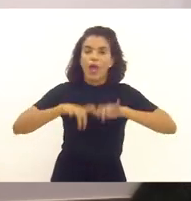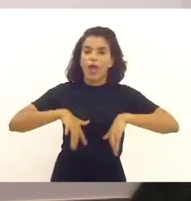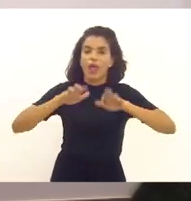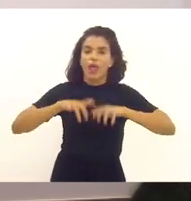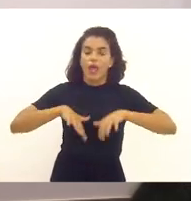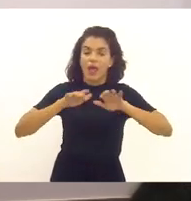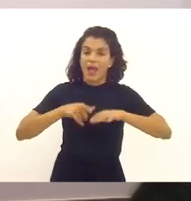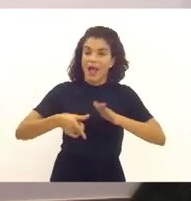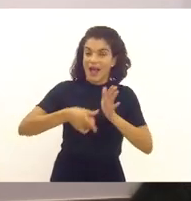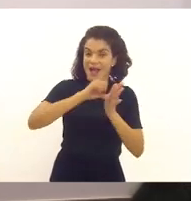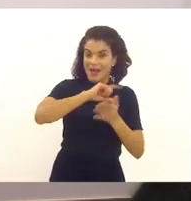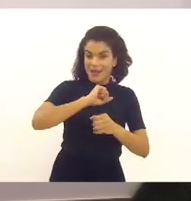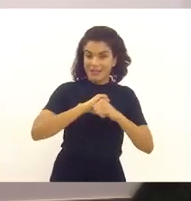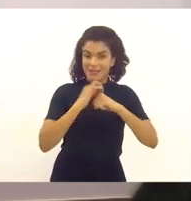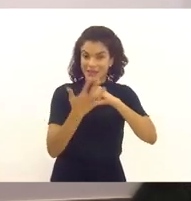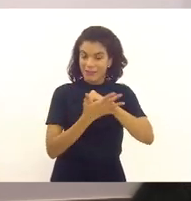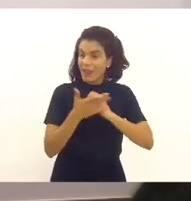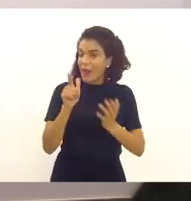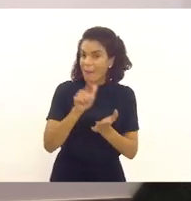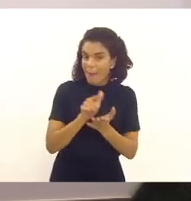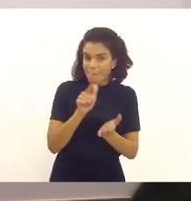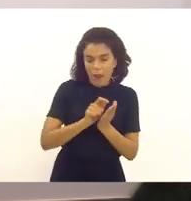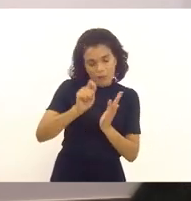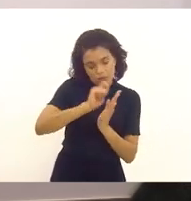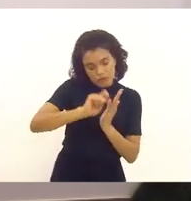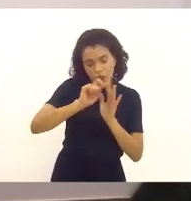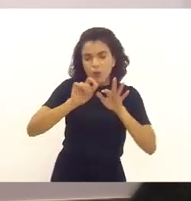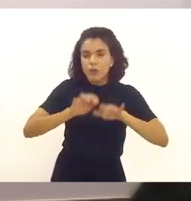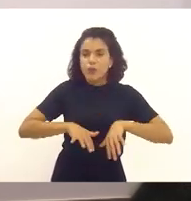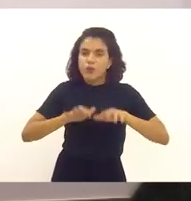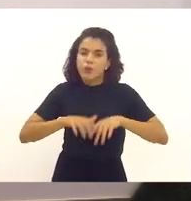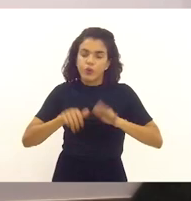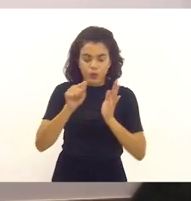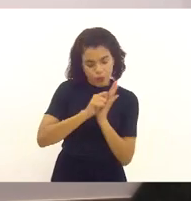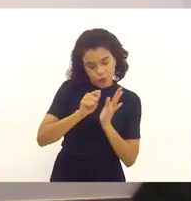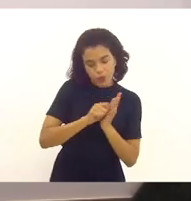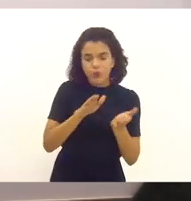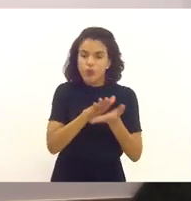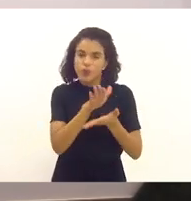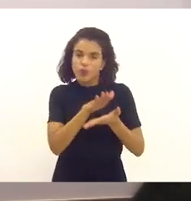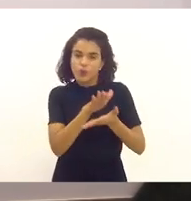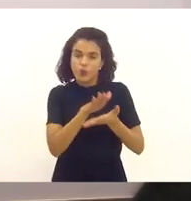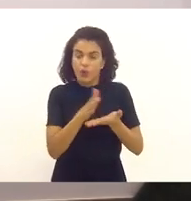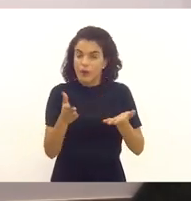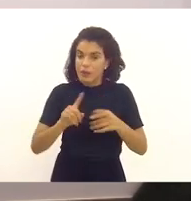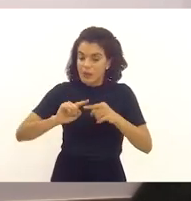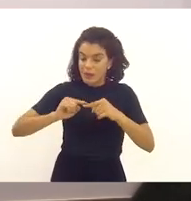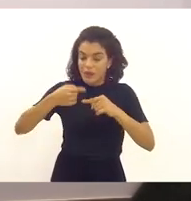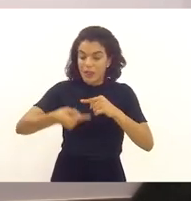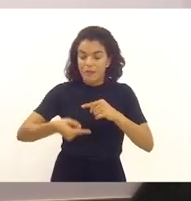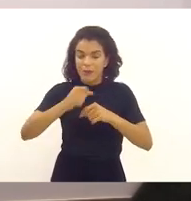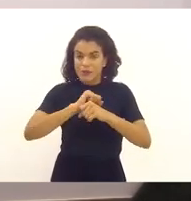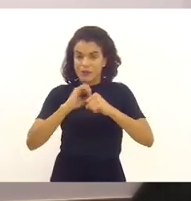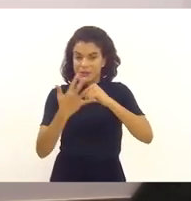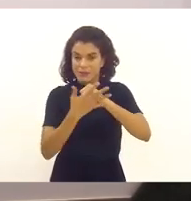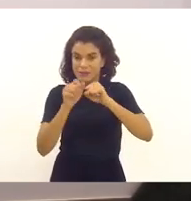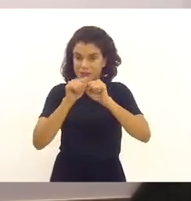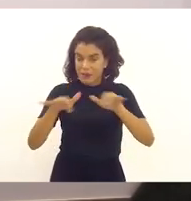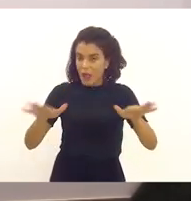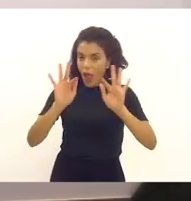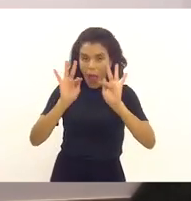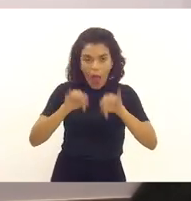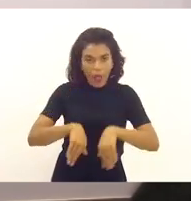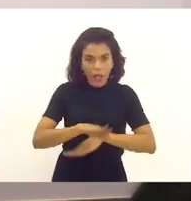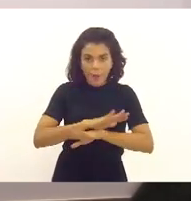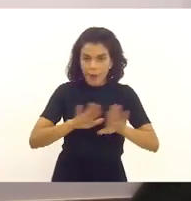tudo ainda no papel tudo da jbd era no papel com a pandemia isso Acabou então é um procedimento